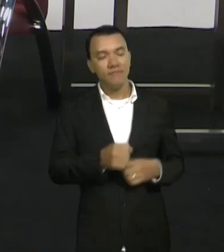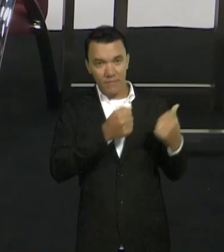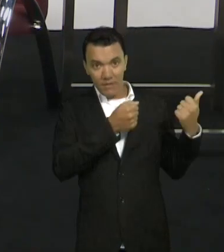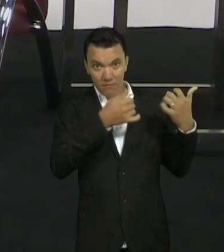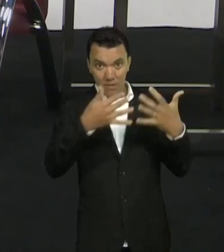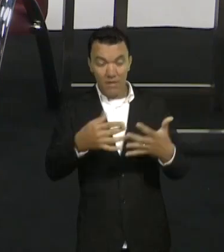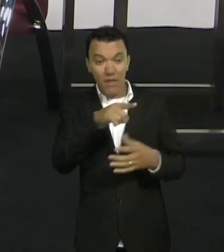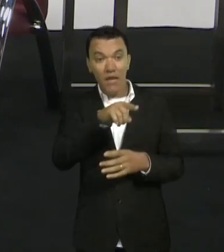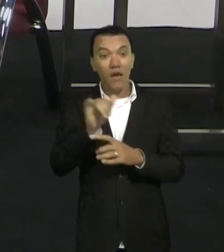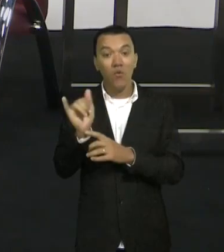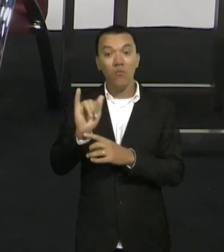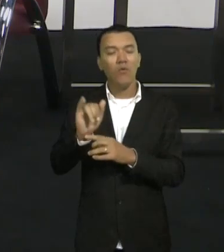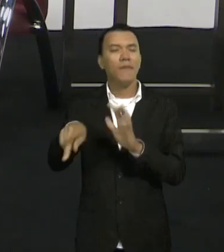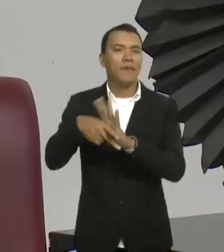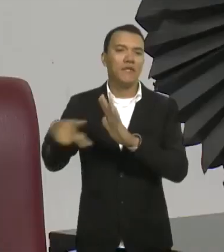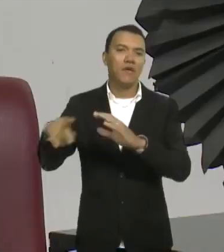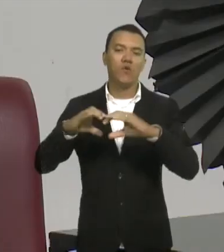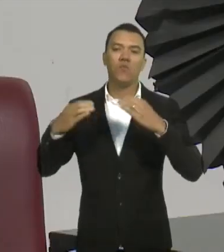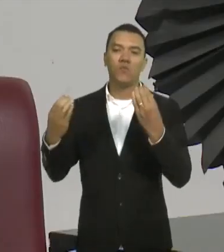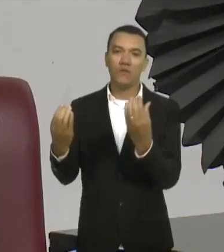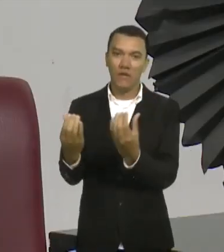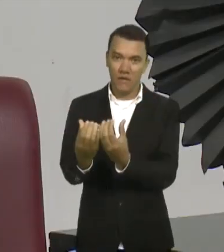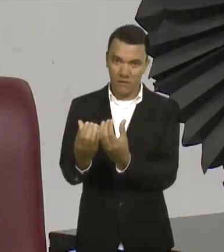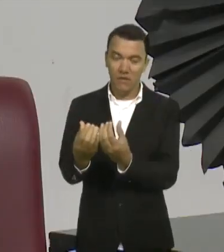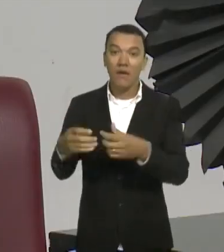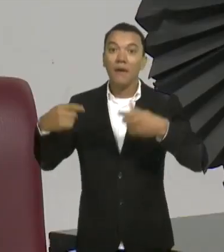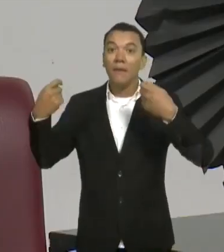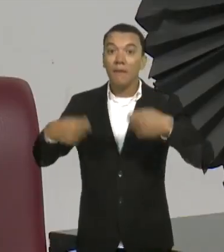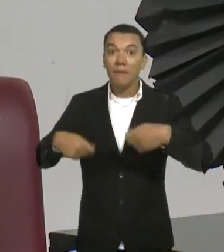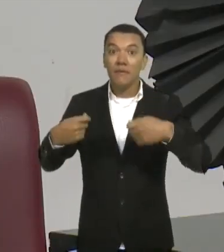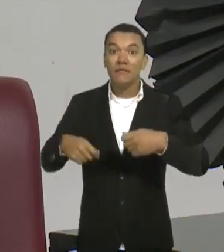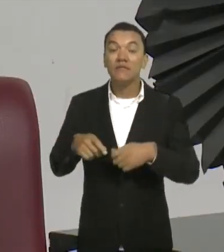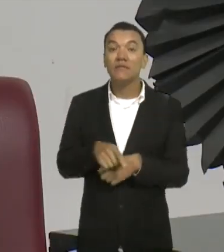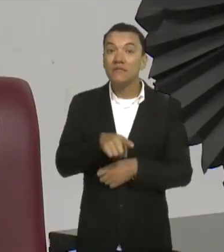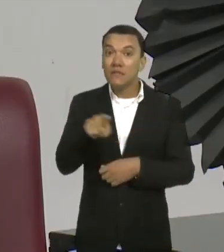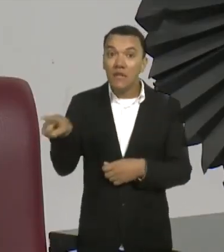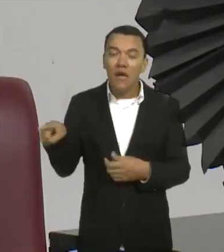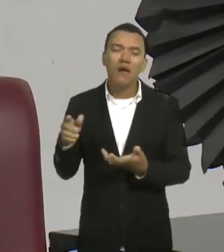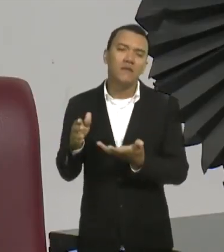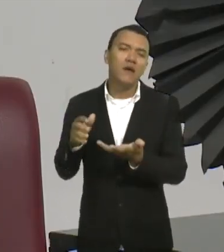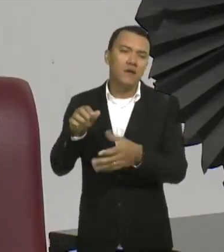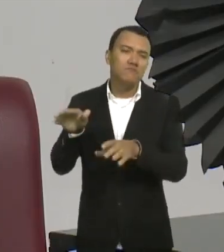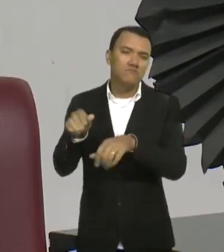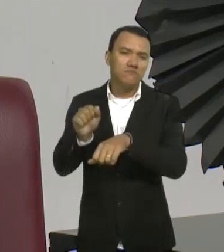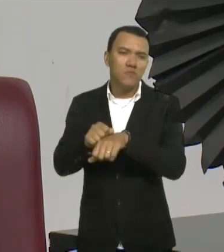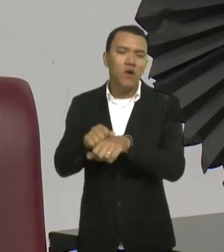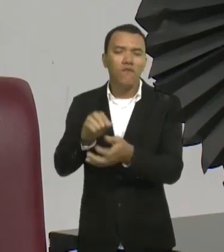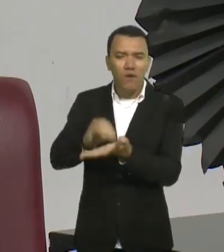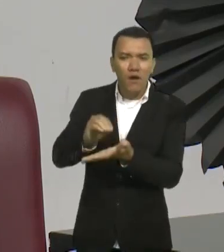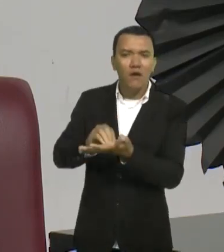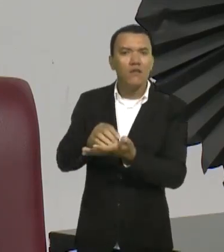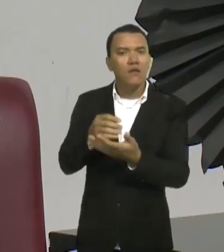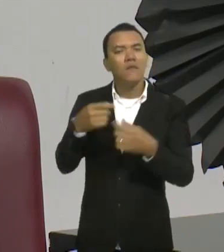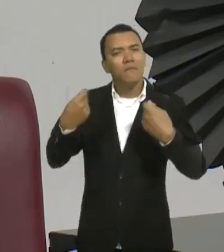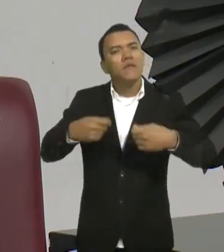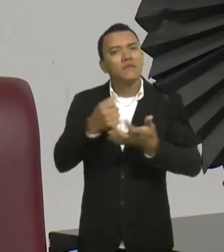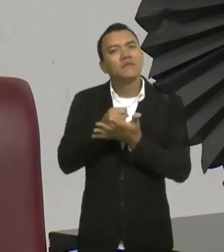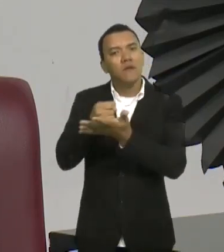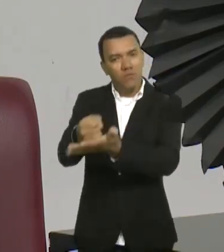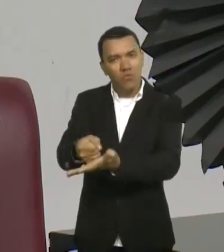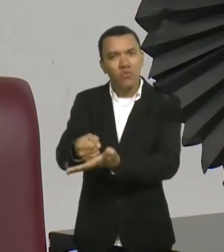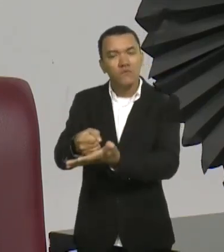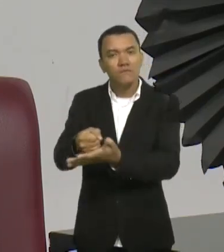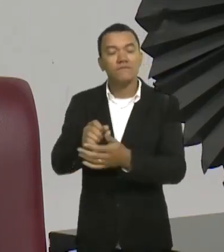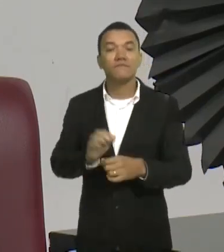boi, ele é de uma comunidade, né, onde precisa uma comunidade mais vulnerável, precisa, né, desse apoio. E